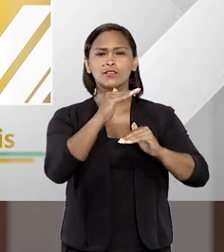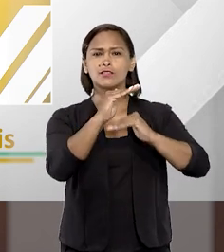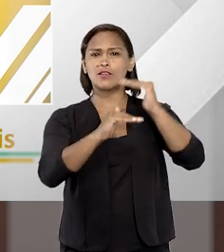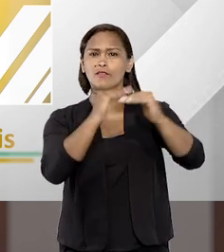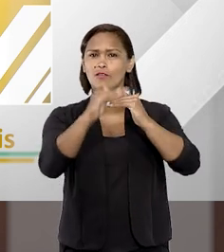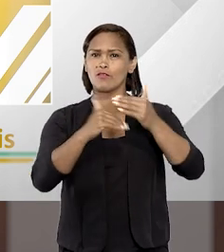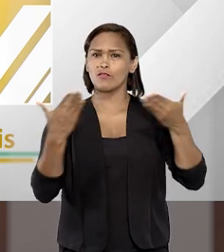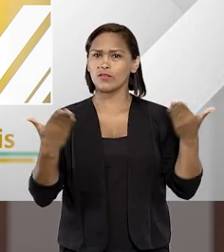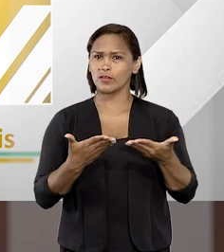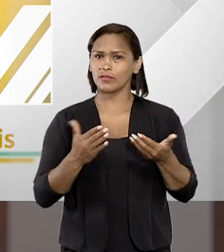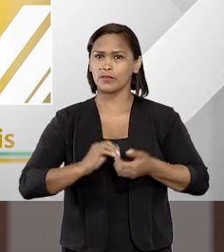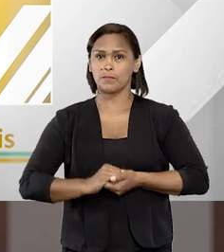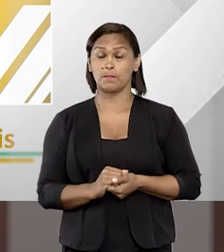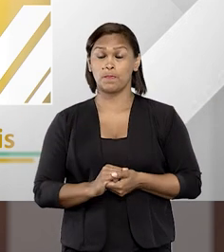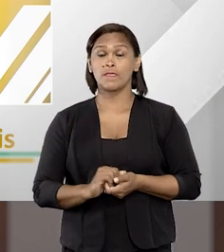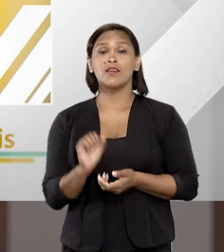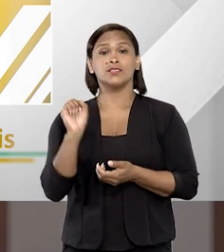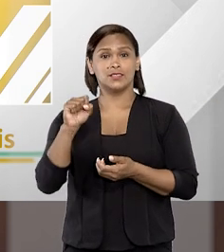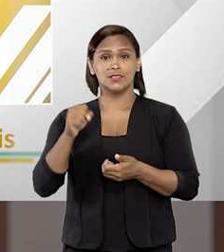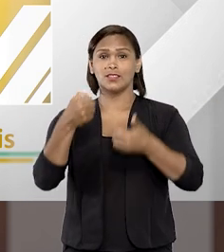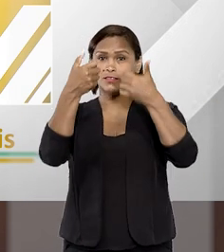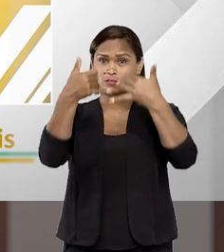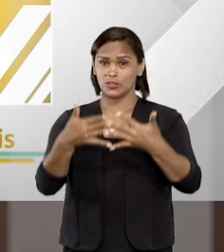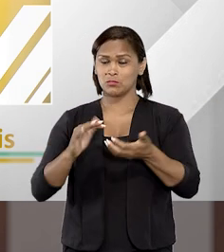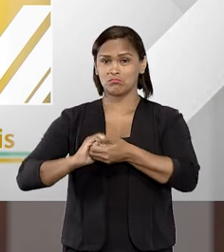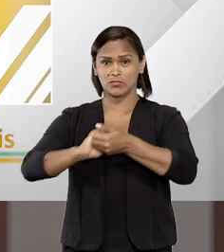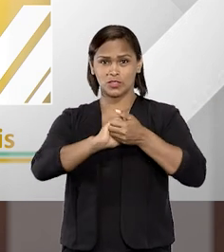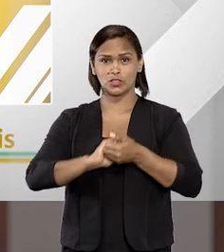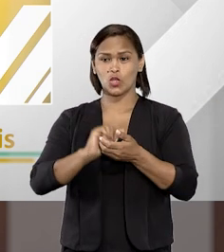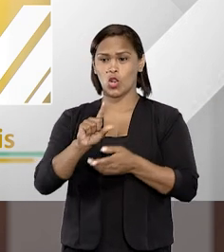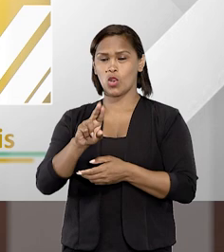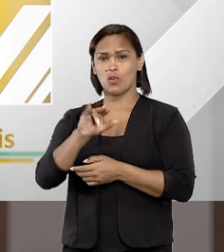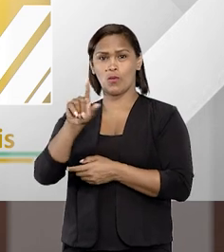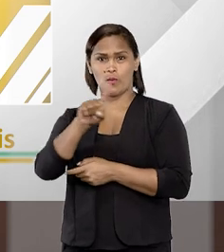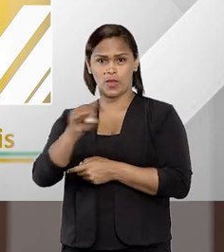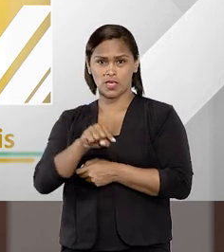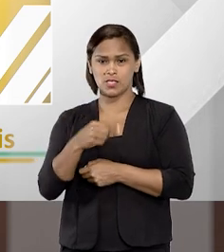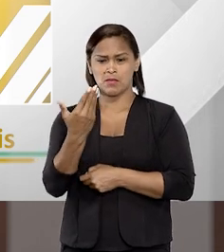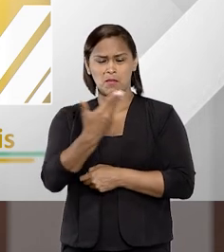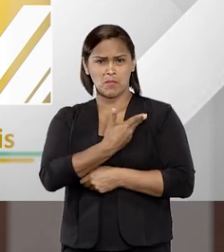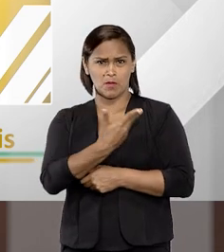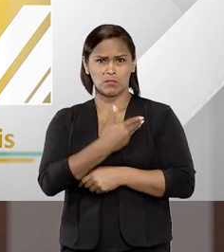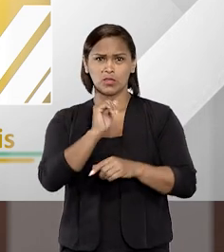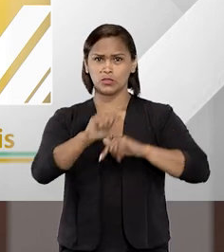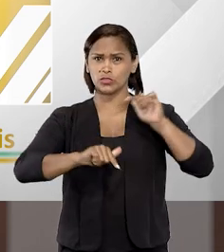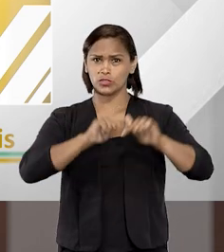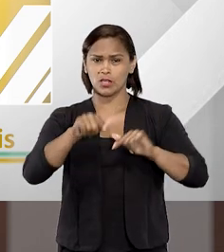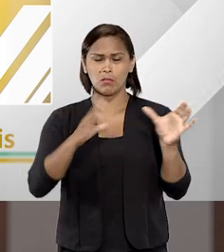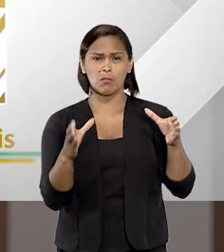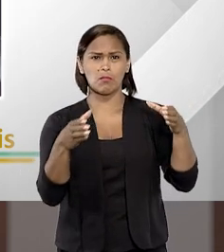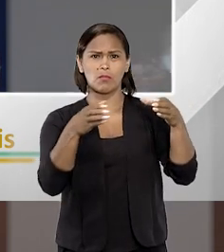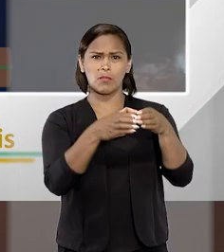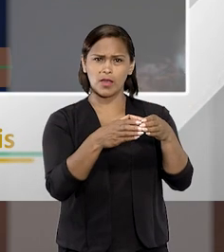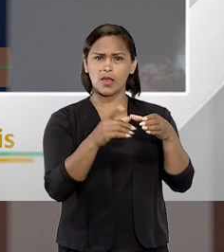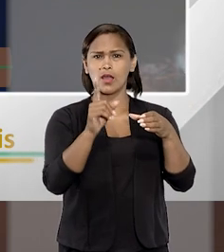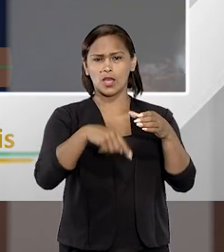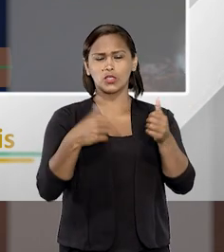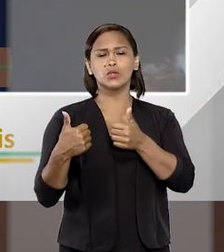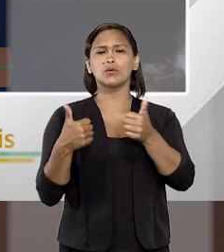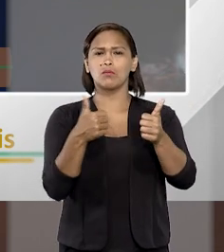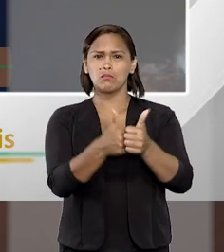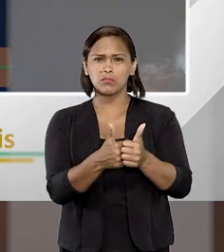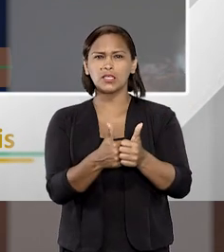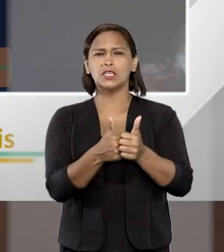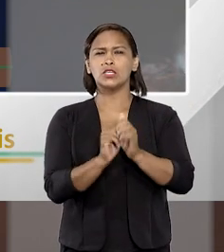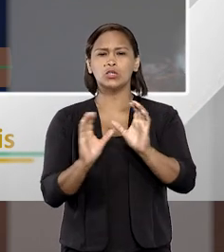até então Não Tiago eu saio daqui do prédio colega amigo companheiro